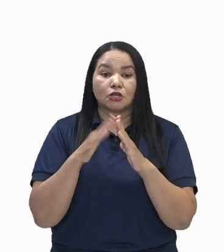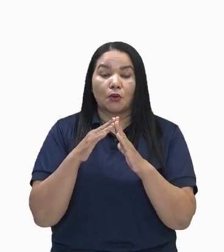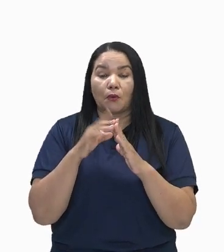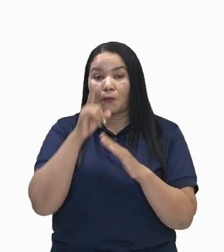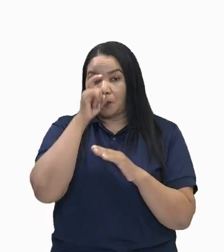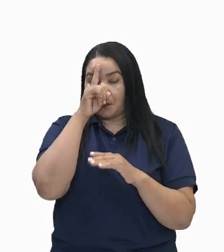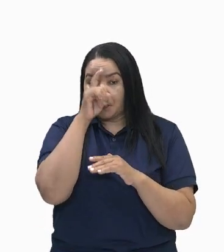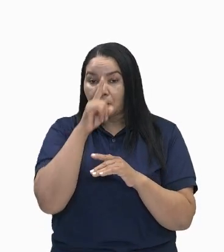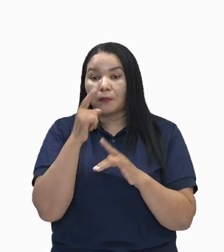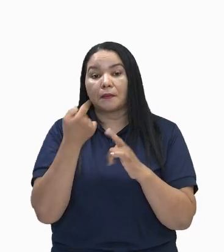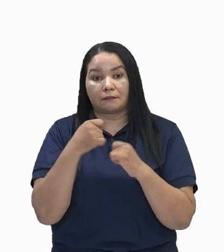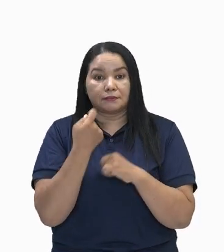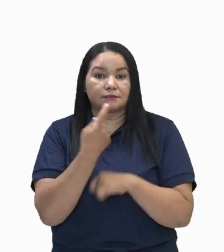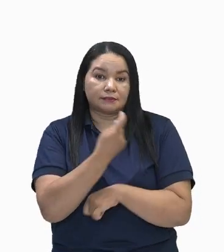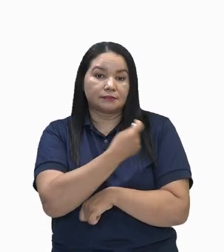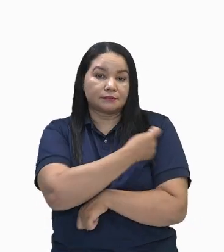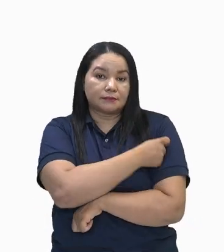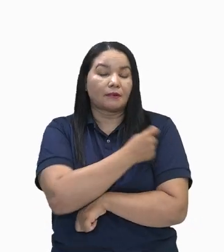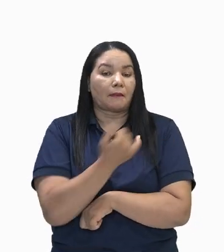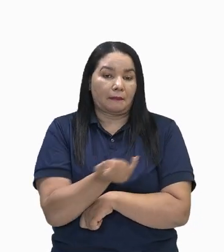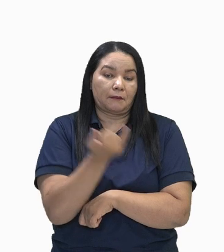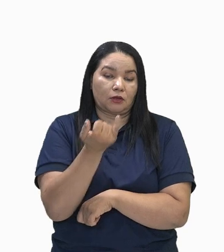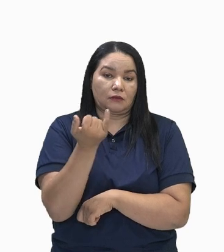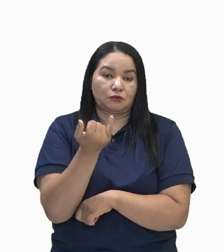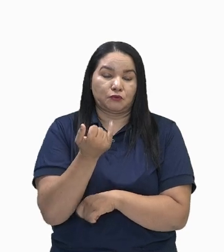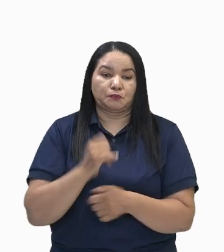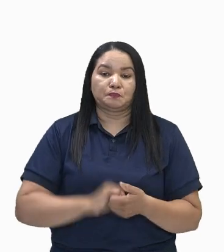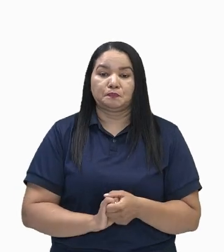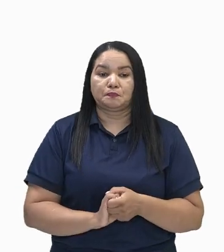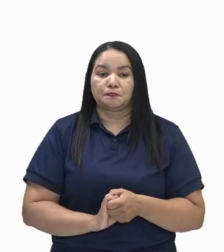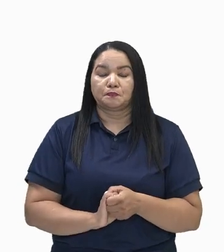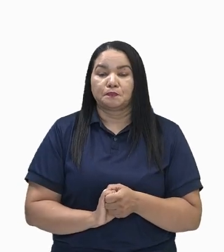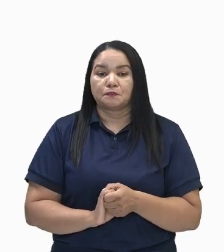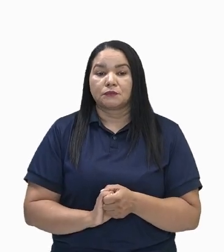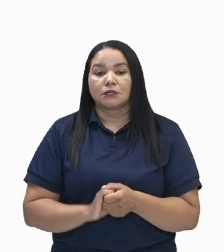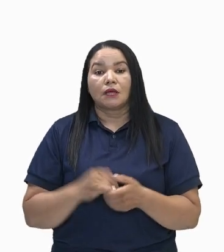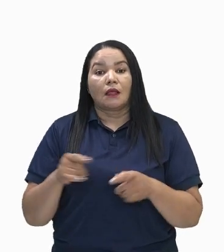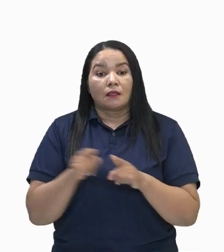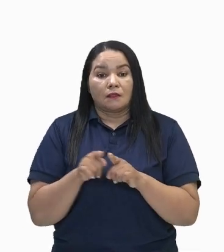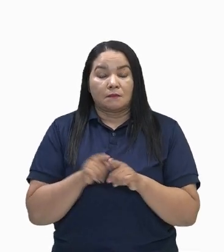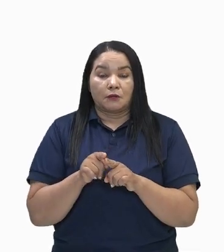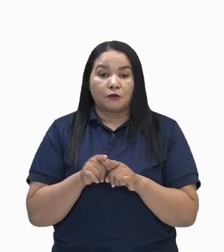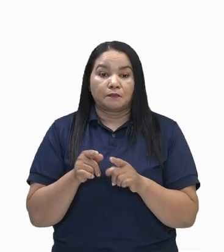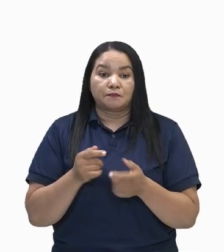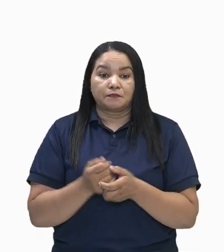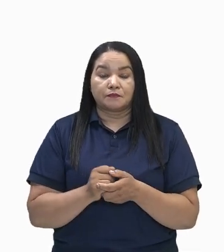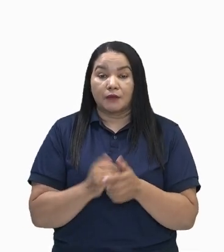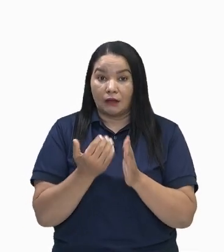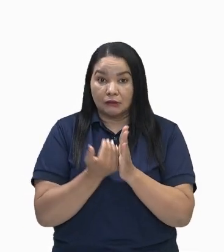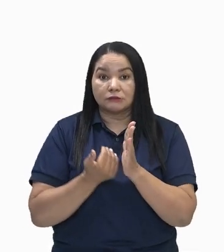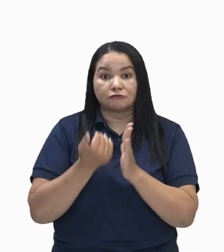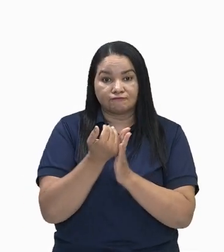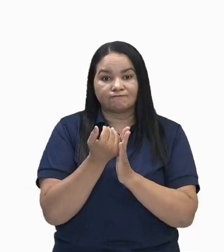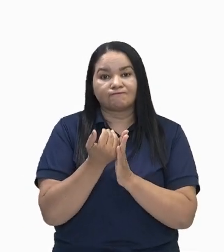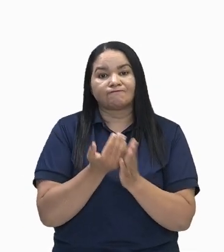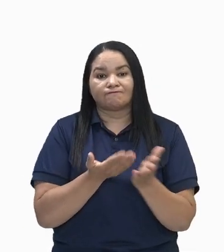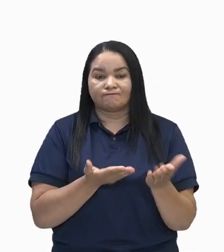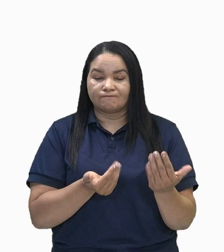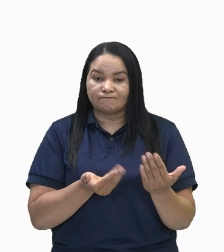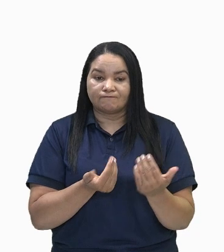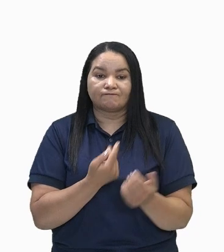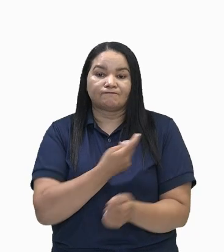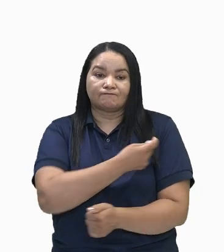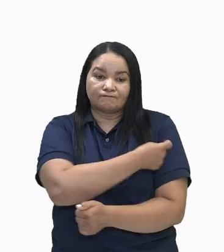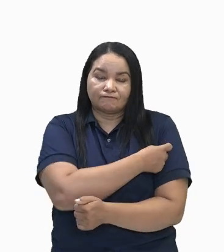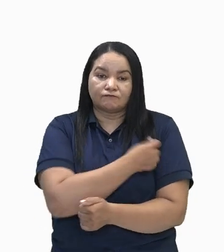para fazer essa vacinação. Então, a intensificação da vacinação nos adolescentes,